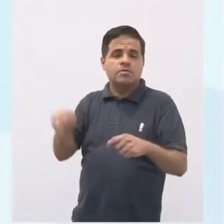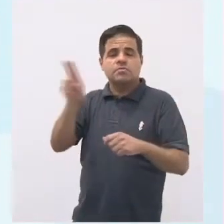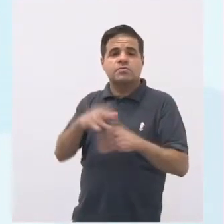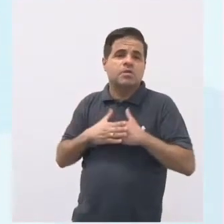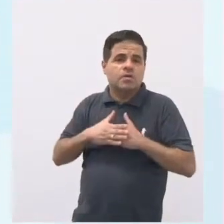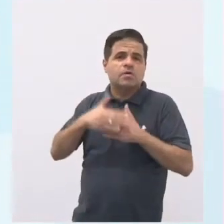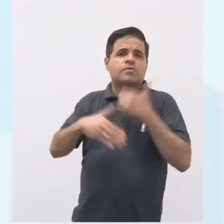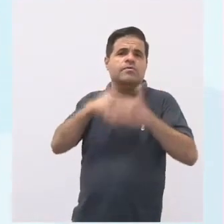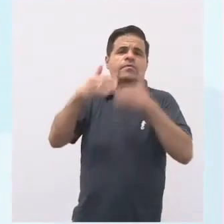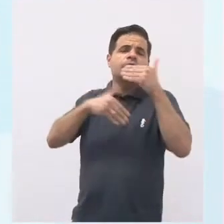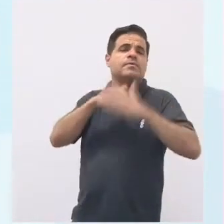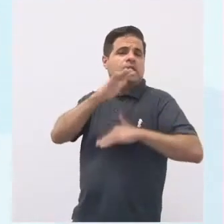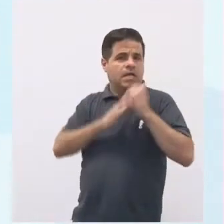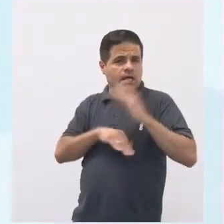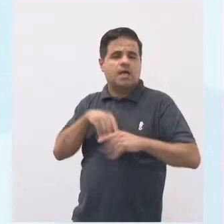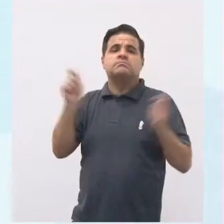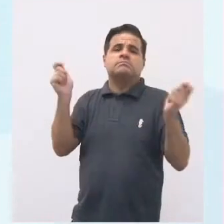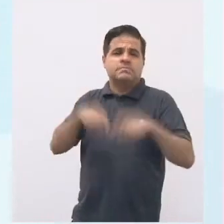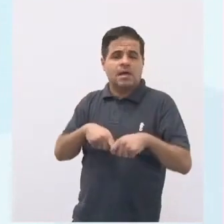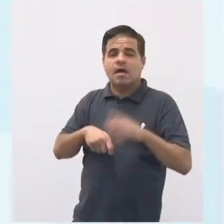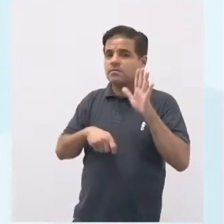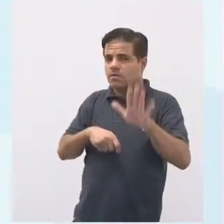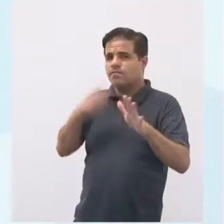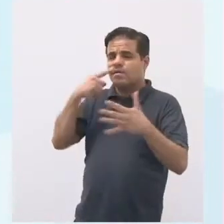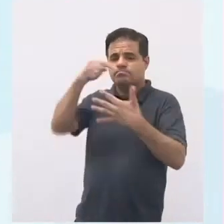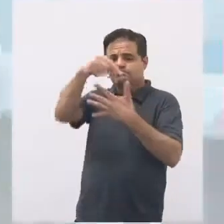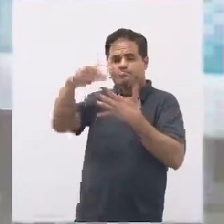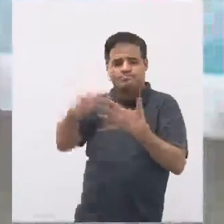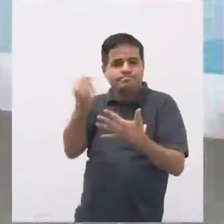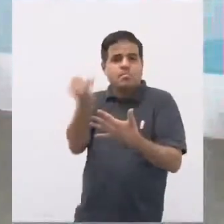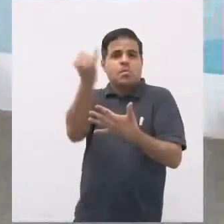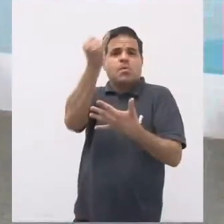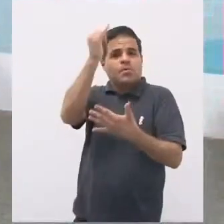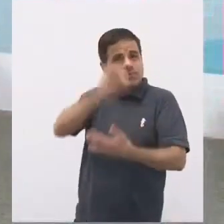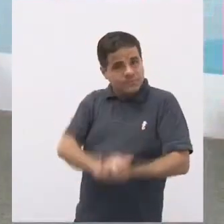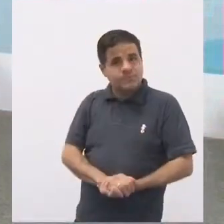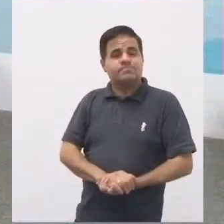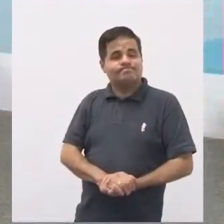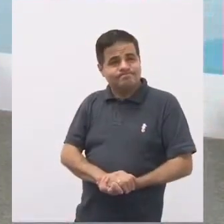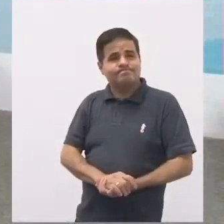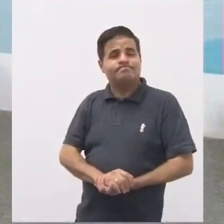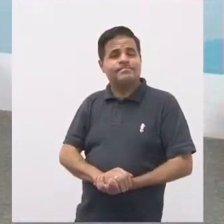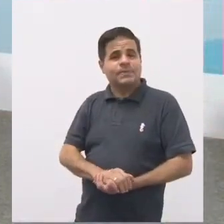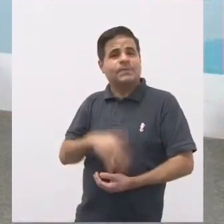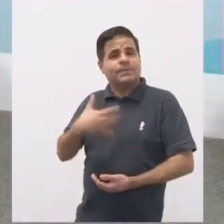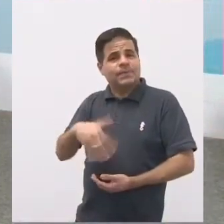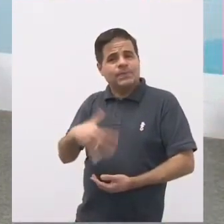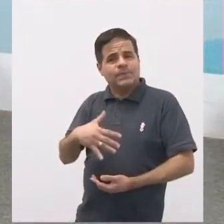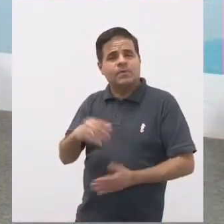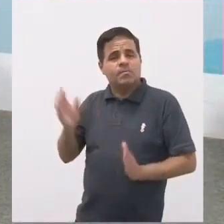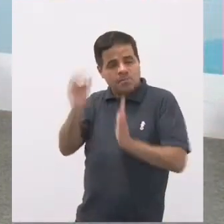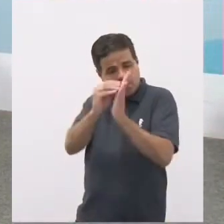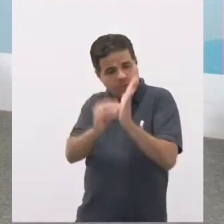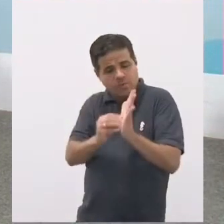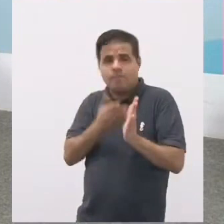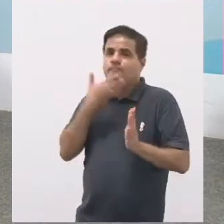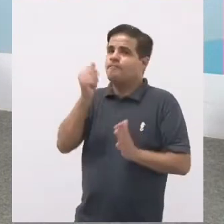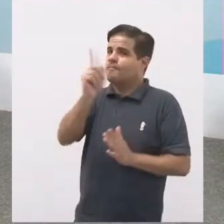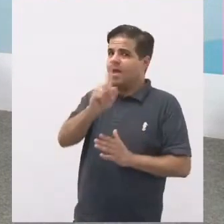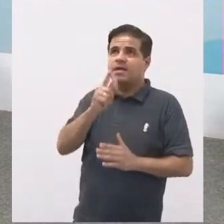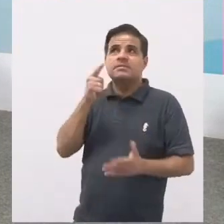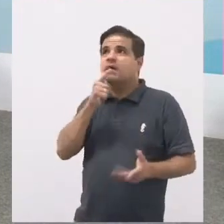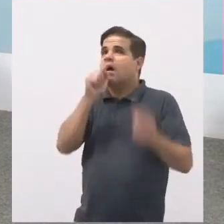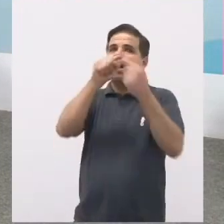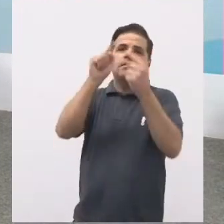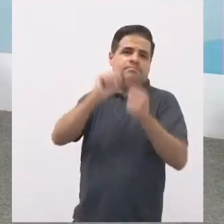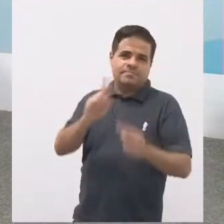no desenvolvimento das ações. Então vejam quantos pontos importantes e pontos que não são fáceis de atingir,